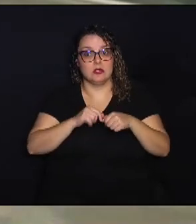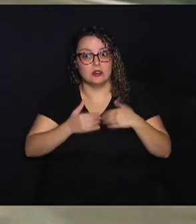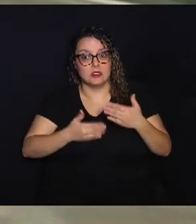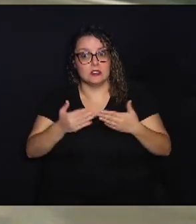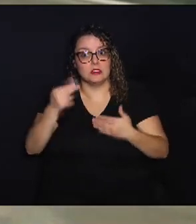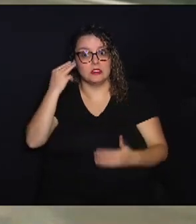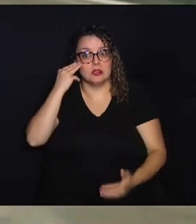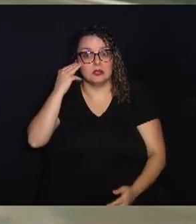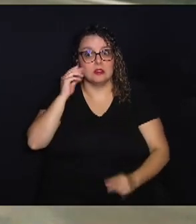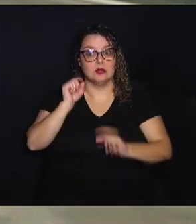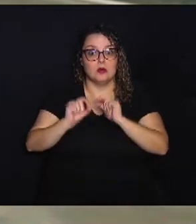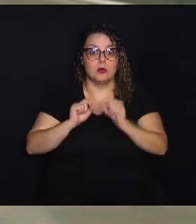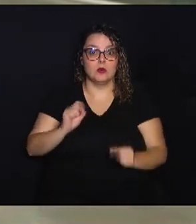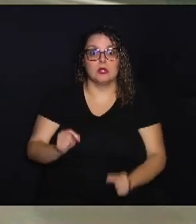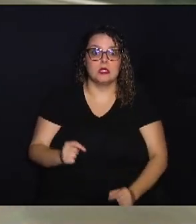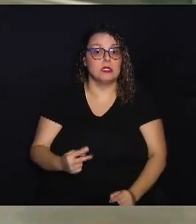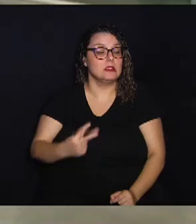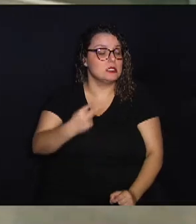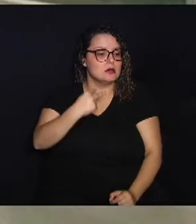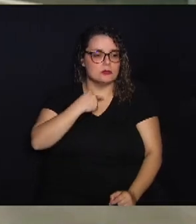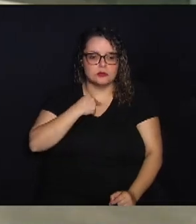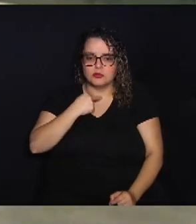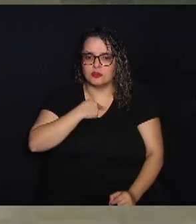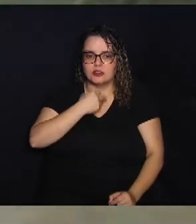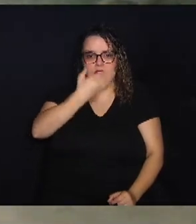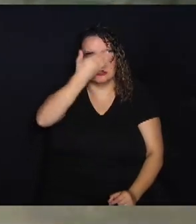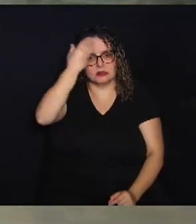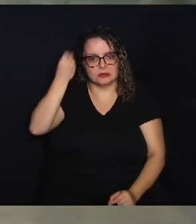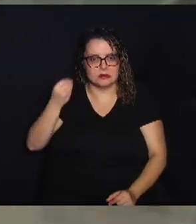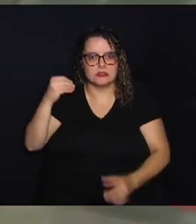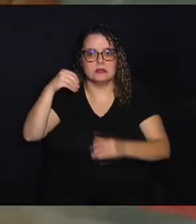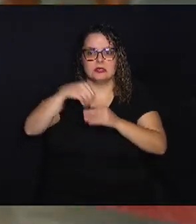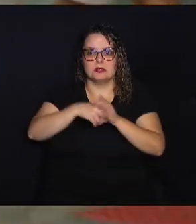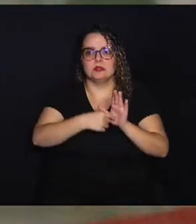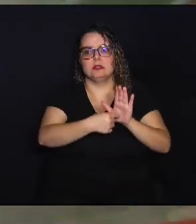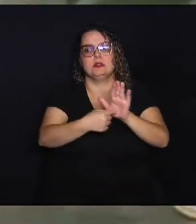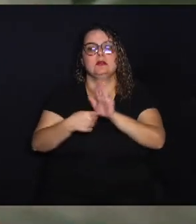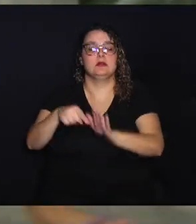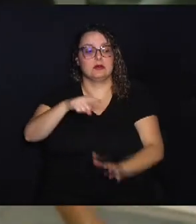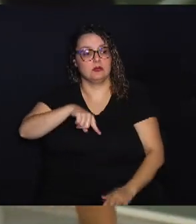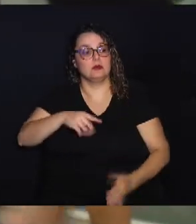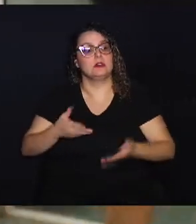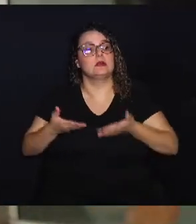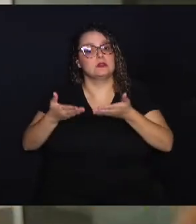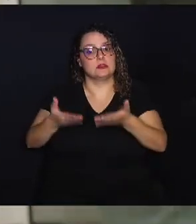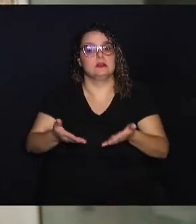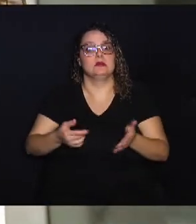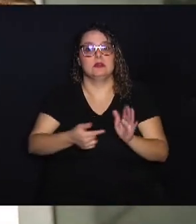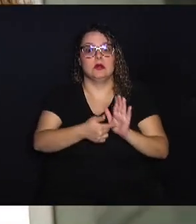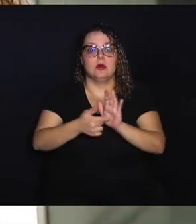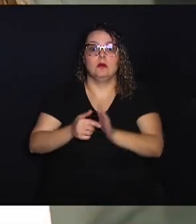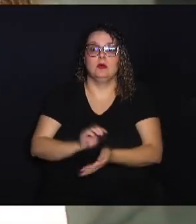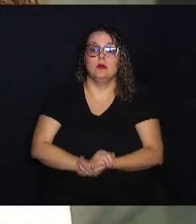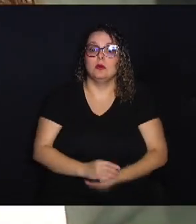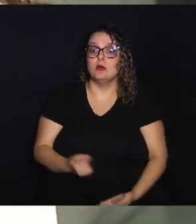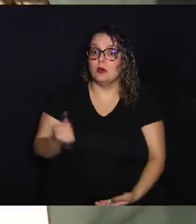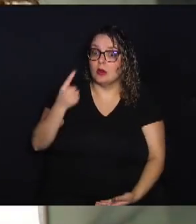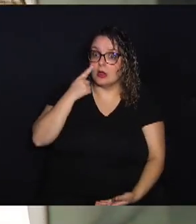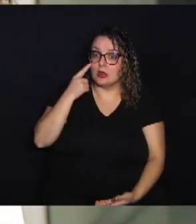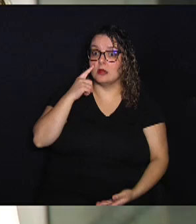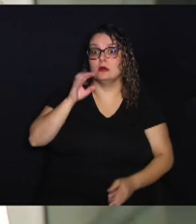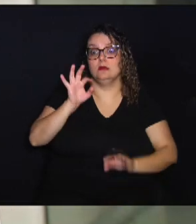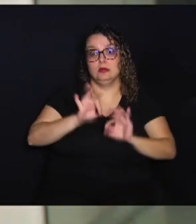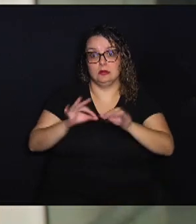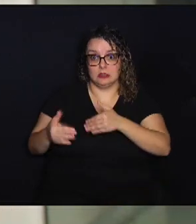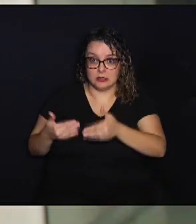memória, o que não poderia ter ficado mesmo de fora, que está dentro, que vocês trazem aqui na exposição? Olha, ainda esse projeto ainda